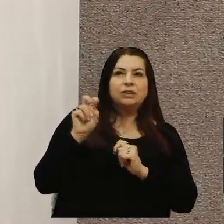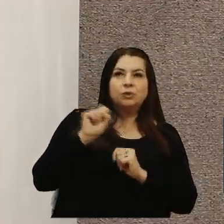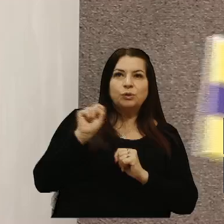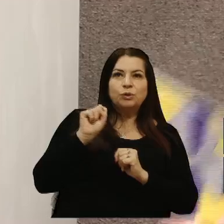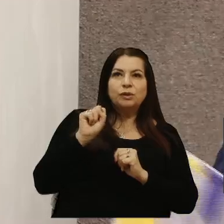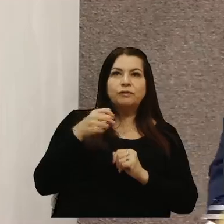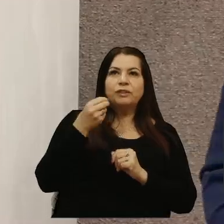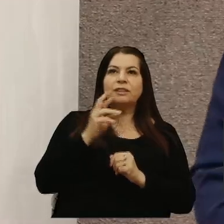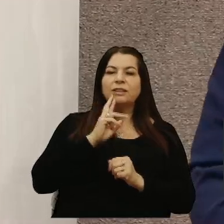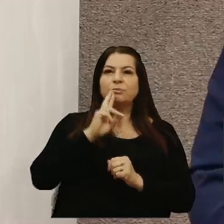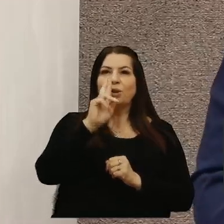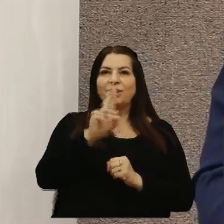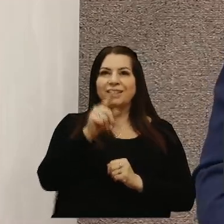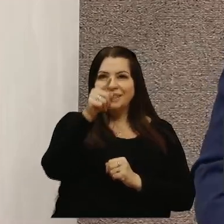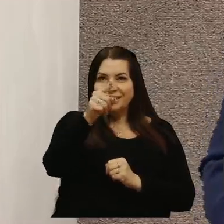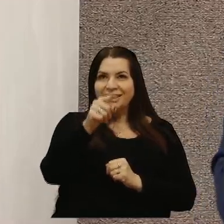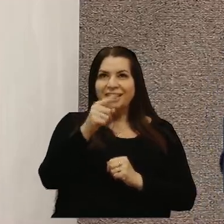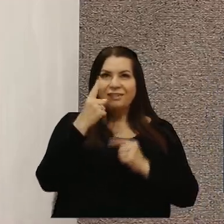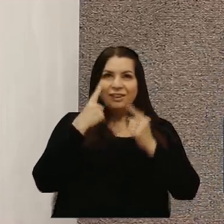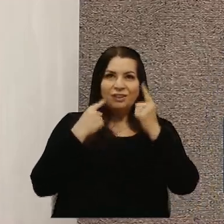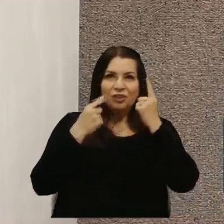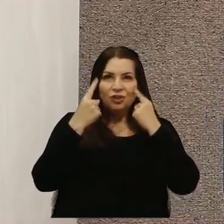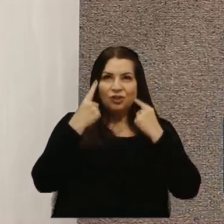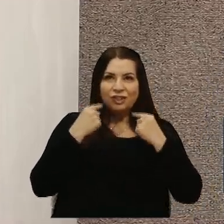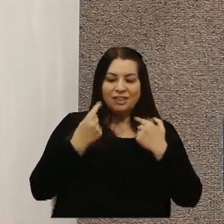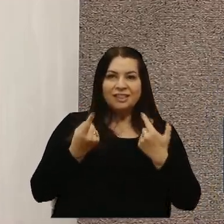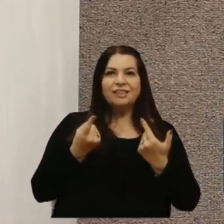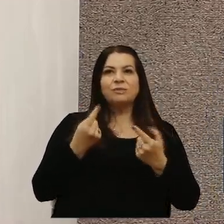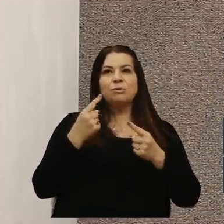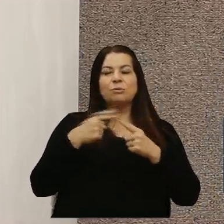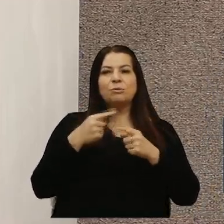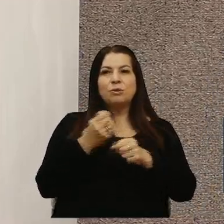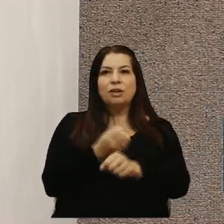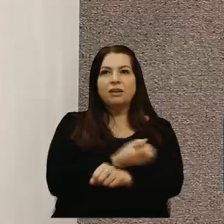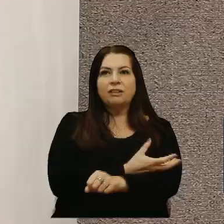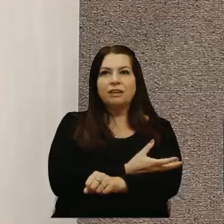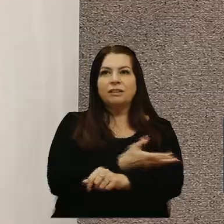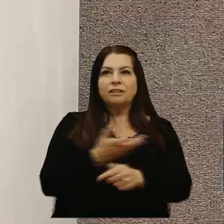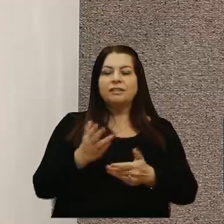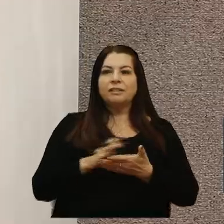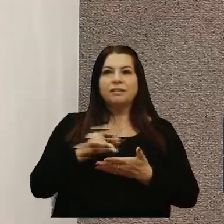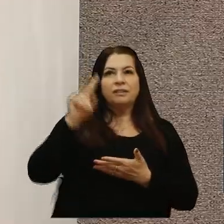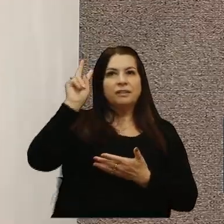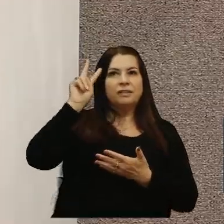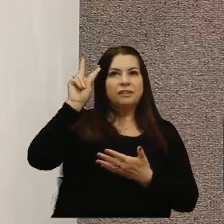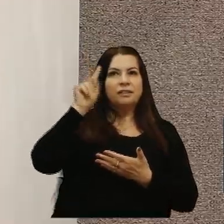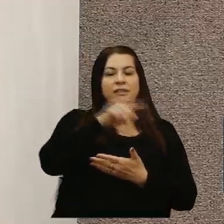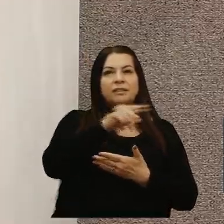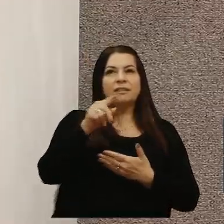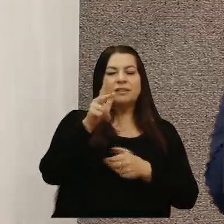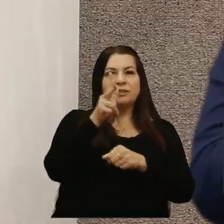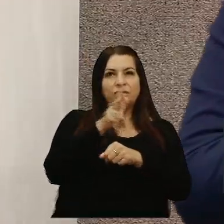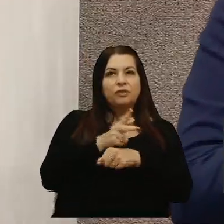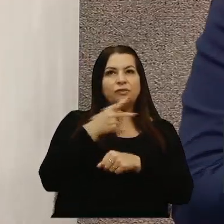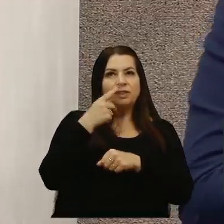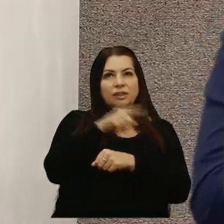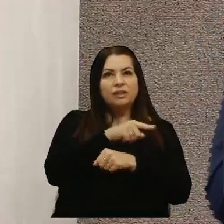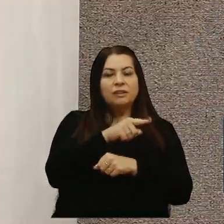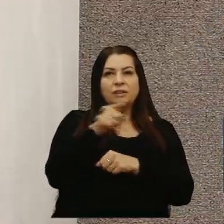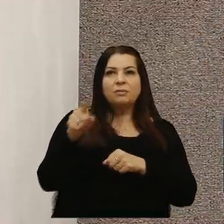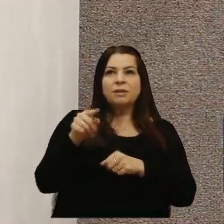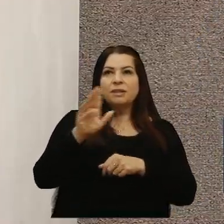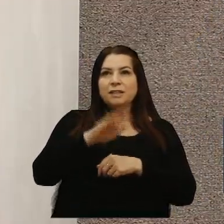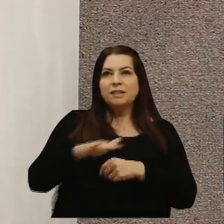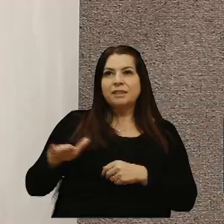disse, vou dar a resposta. Quando eu fui dar a resposta, já estava chorando, né? Porque realmente é emocionante poder relembrar. E o que eu disse no vídeo, repito aqui, o que eu diria para essa